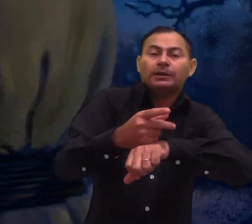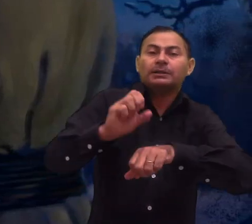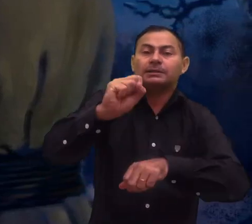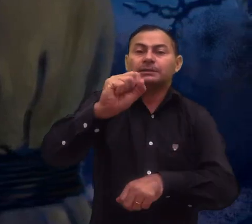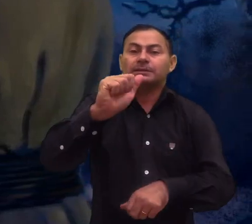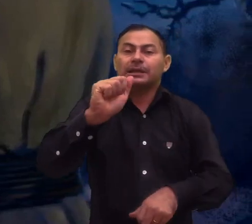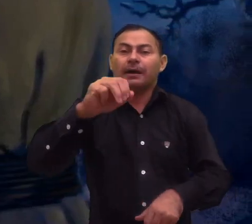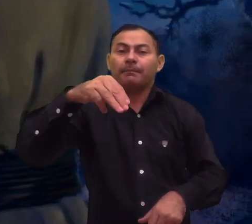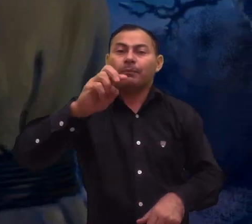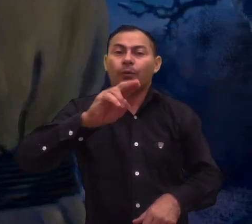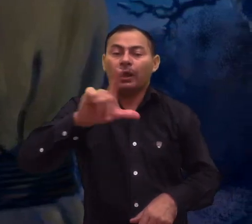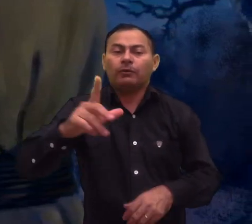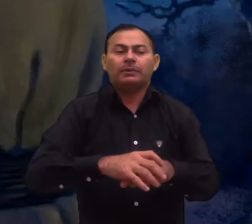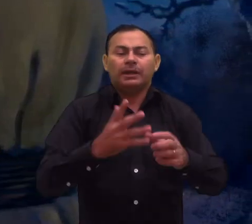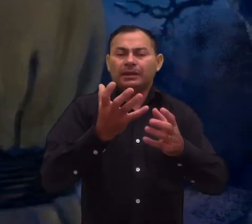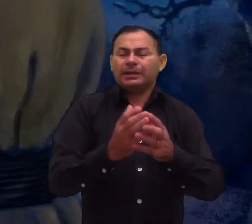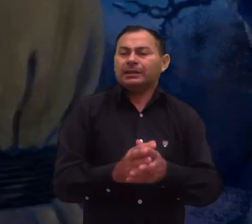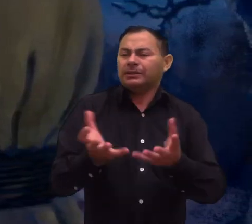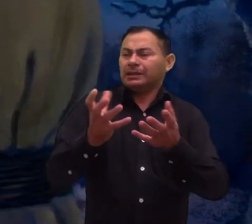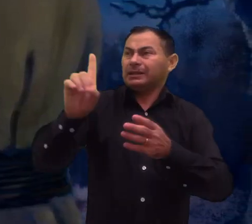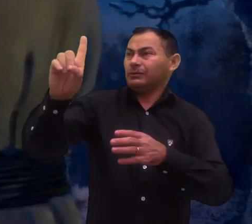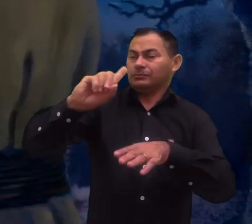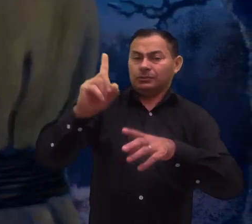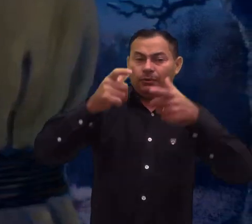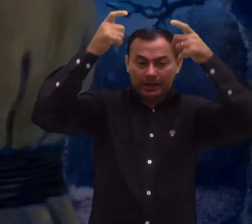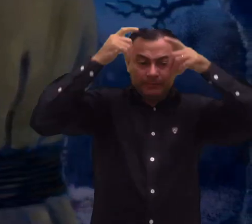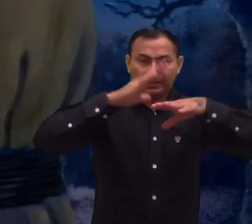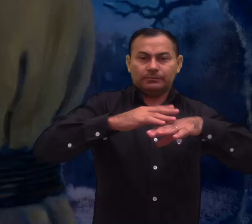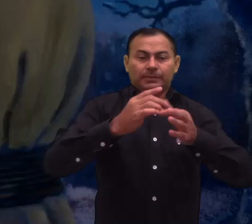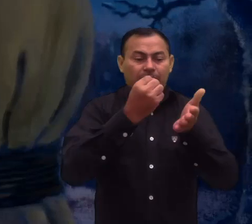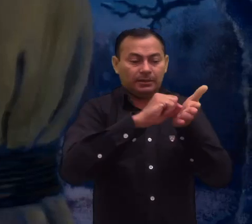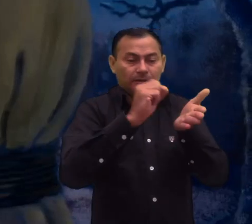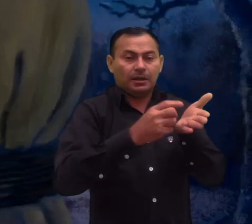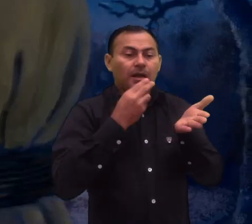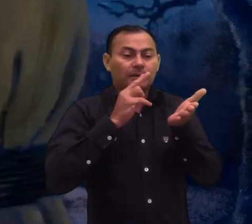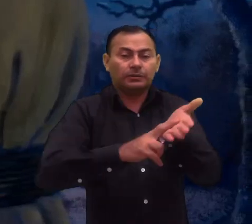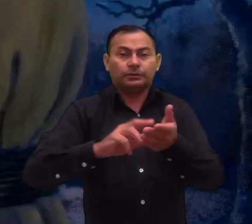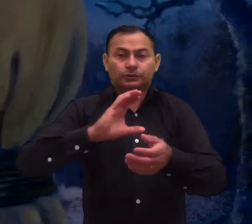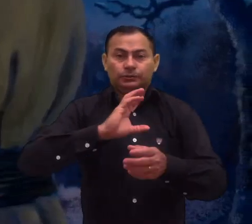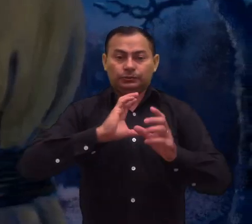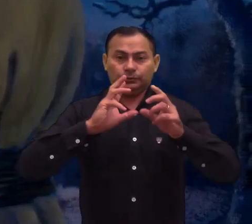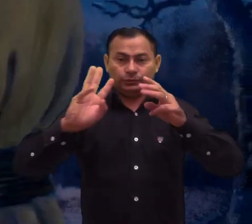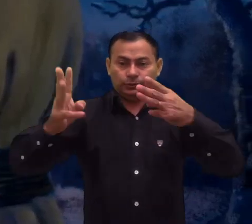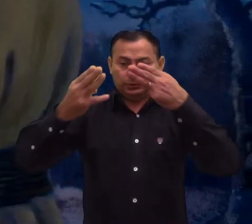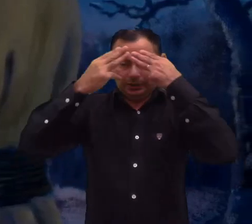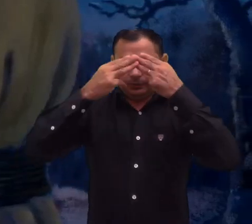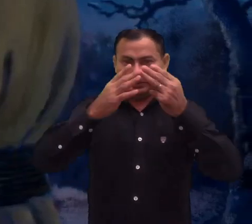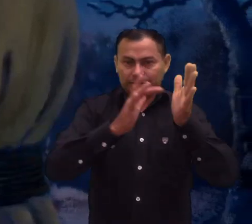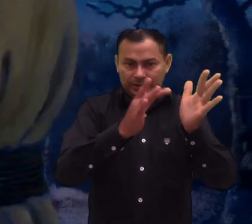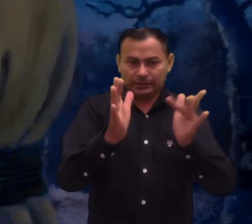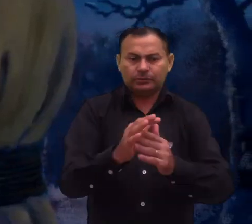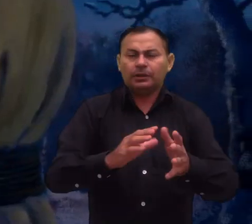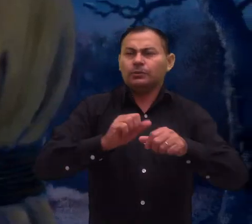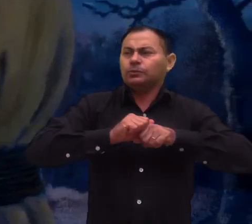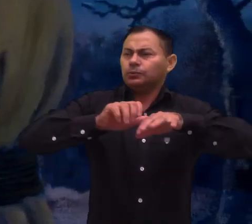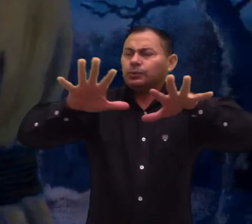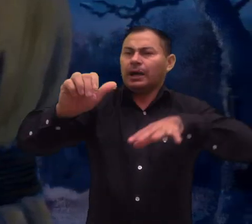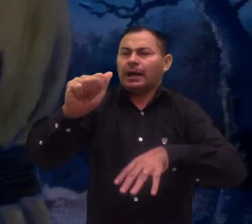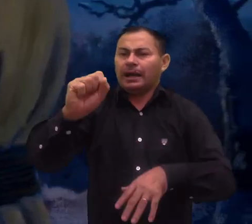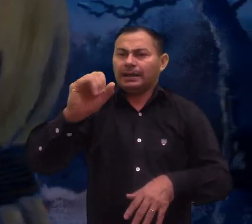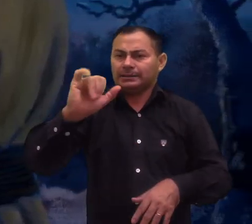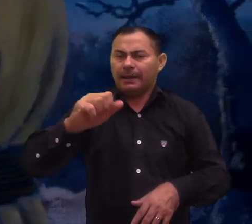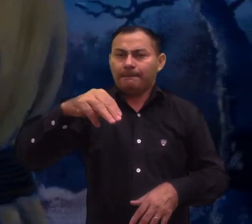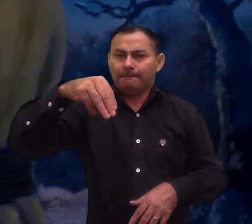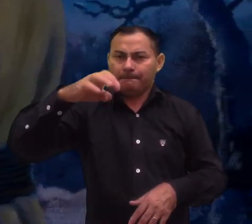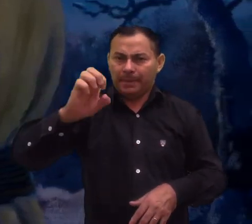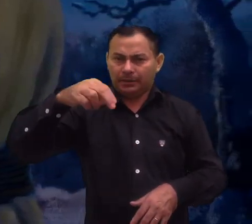buscou Samuel para dizer que eles não queriam mais que Deus fosse o rei deles. Ao escrever para os judeus seguidores de Cristo espalhados por